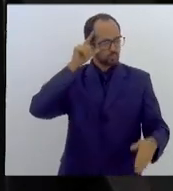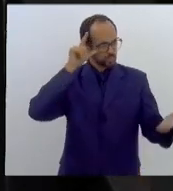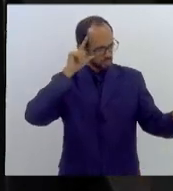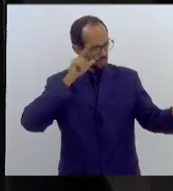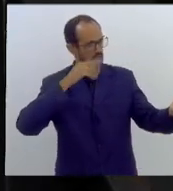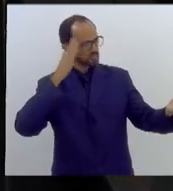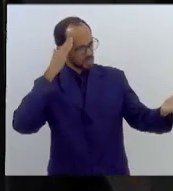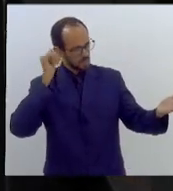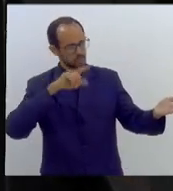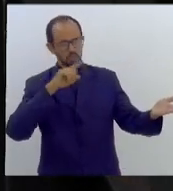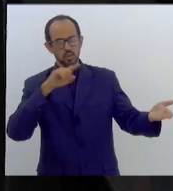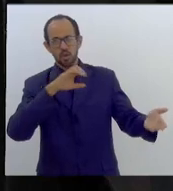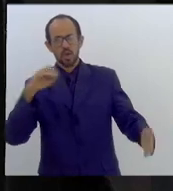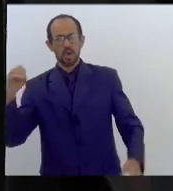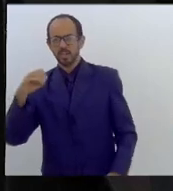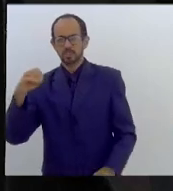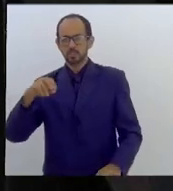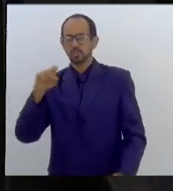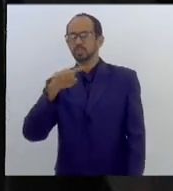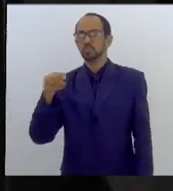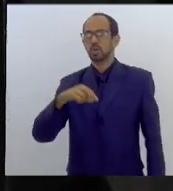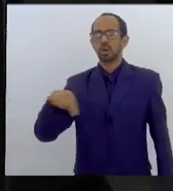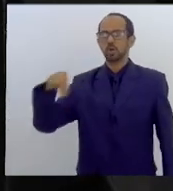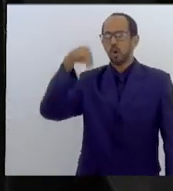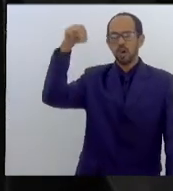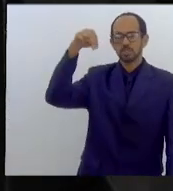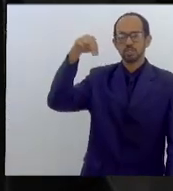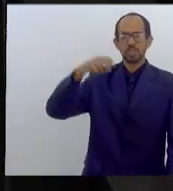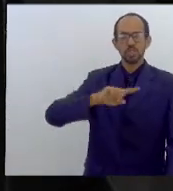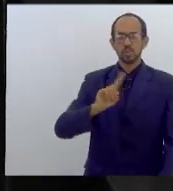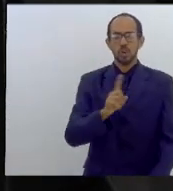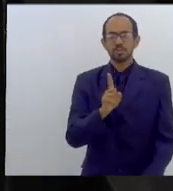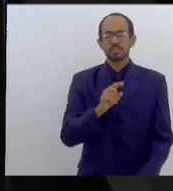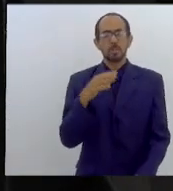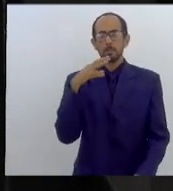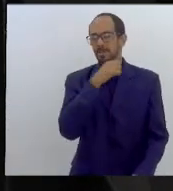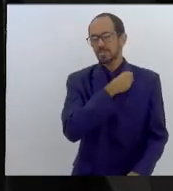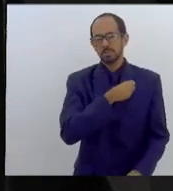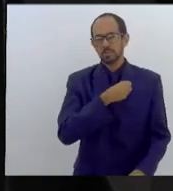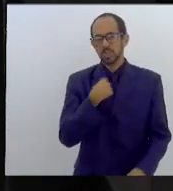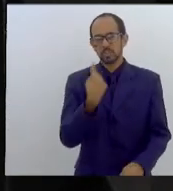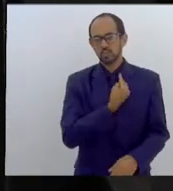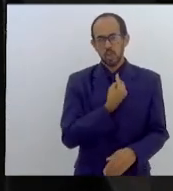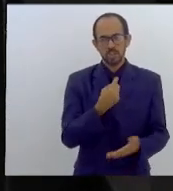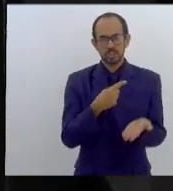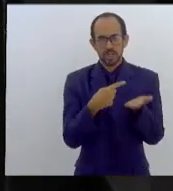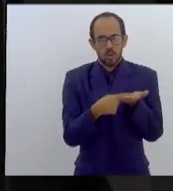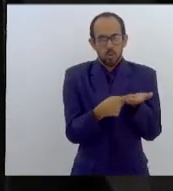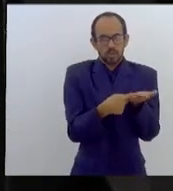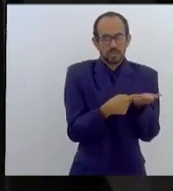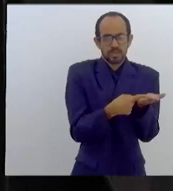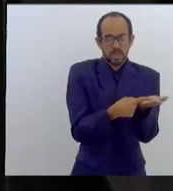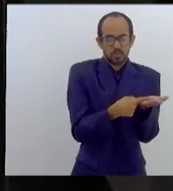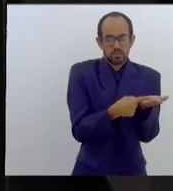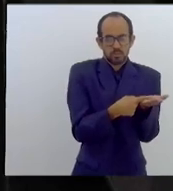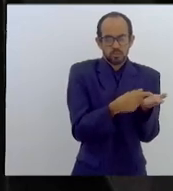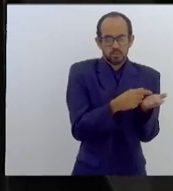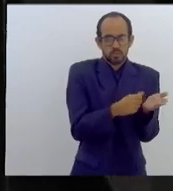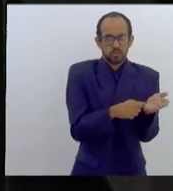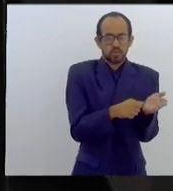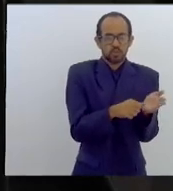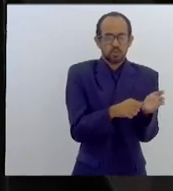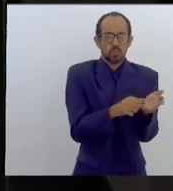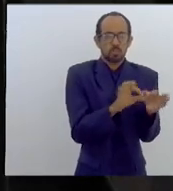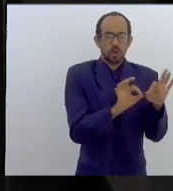Zona Norte. E a gente não percebe. A gente negociou o projeto com o governo, uma lei que é de minha autoria, mas é uma lei do Estado hoje, vários